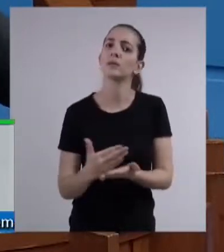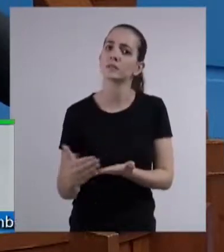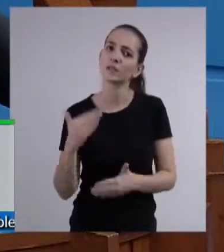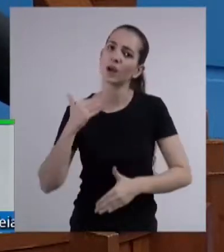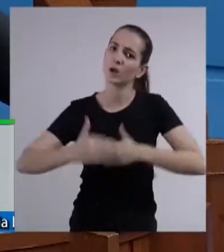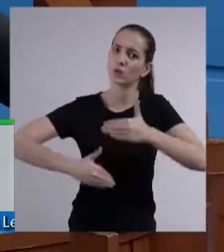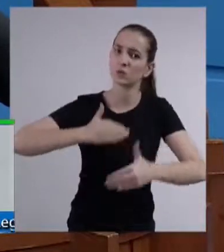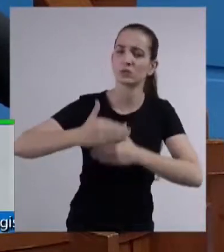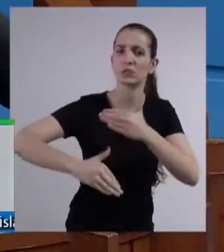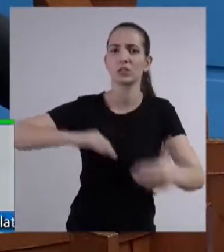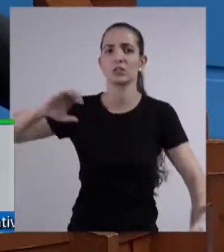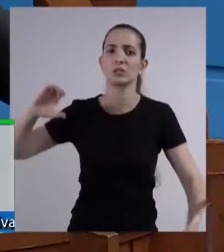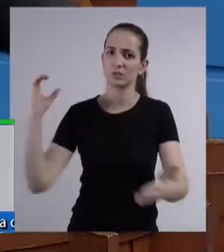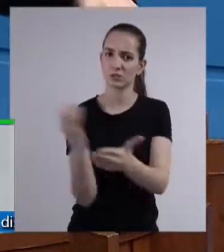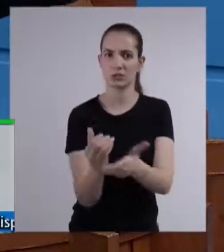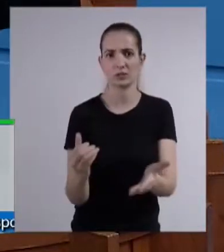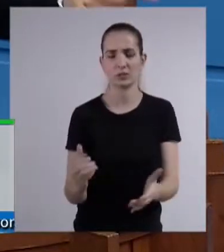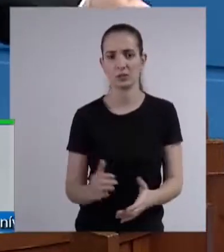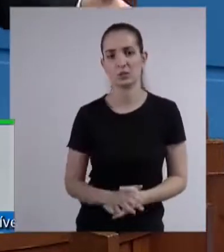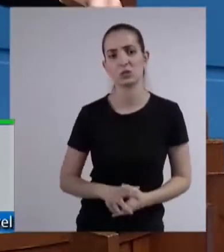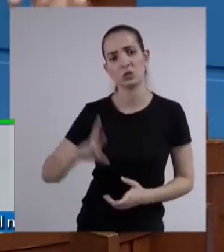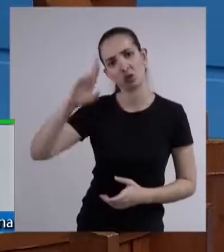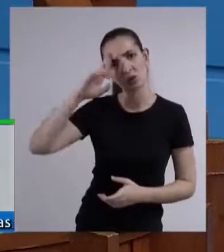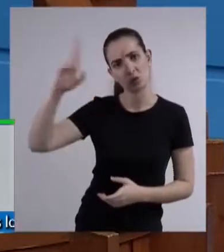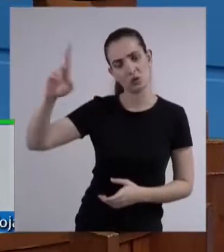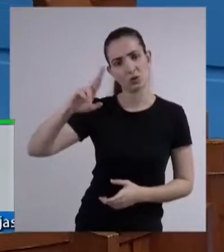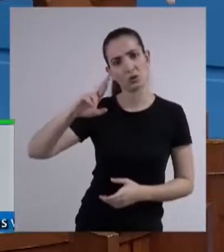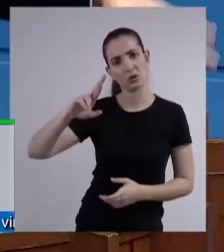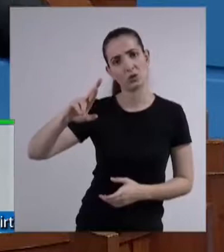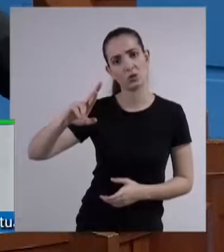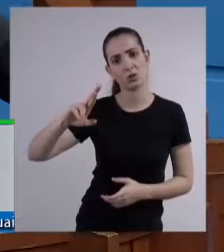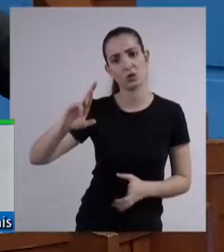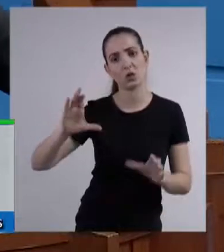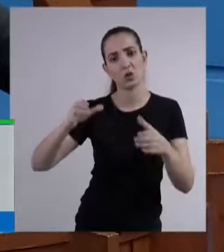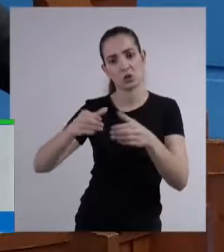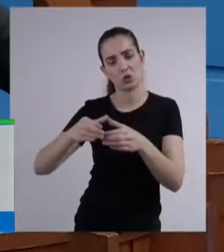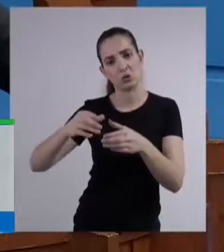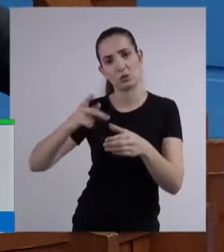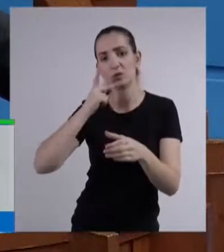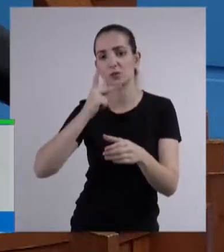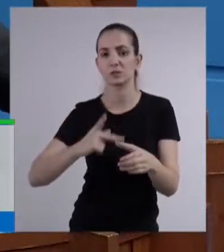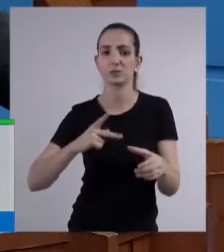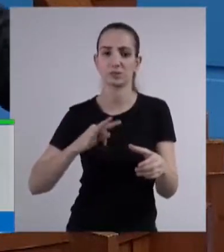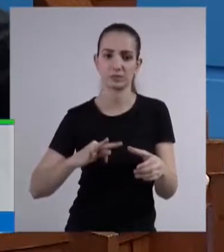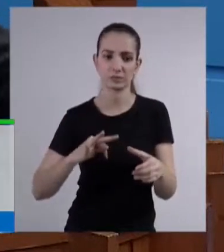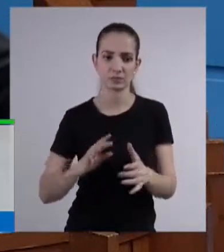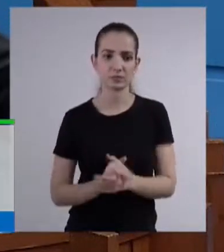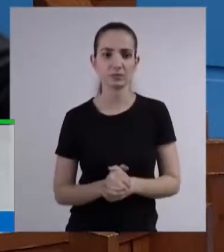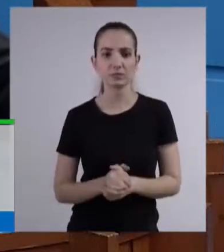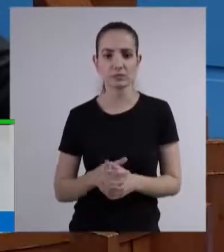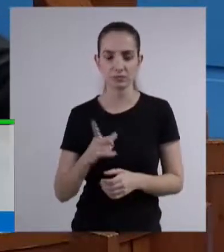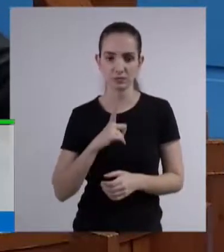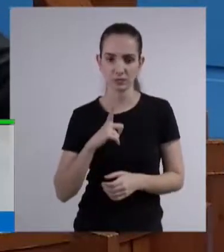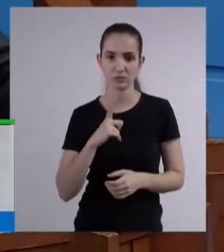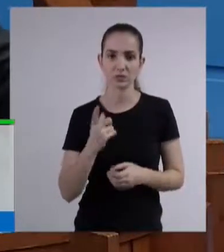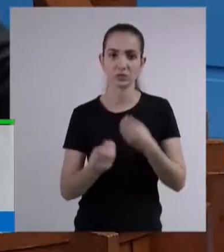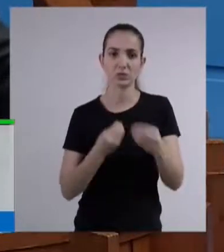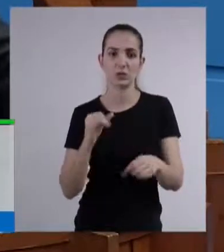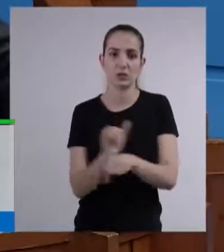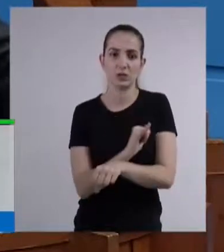criminalização das lideranças do PT e do próprio partido. Chegou-se a cogitar